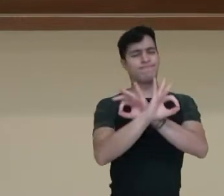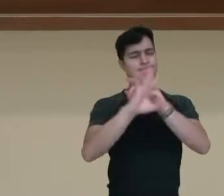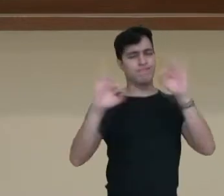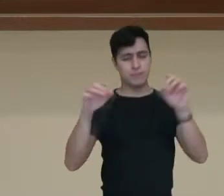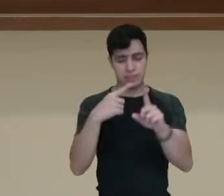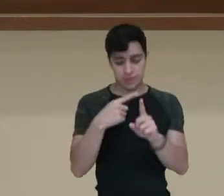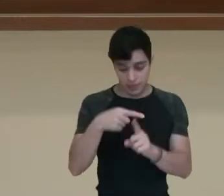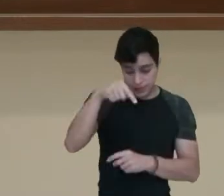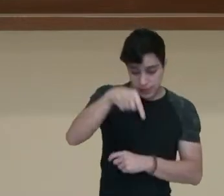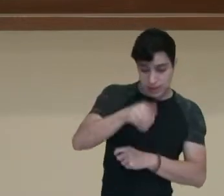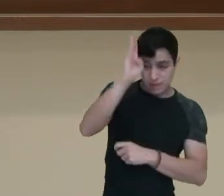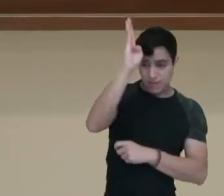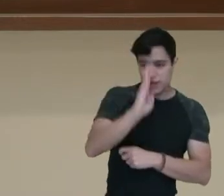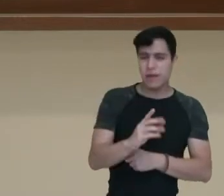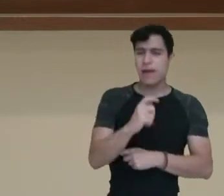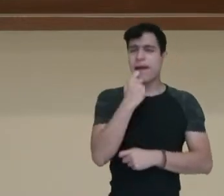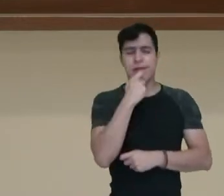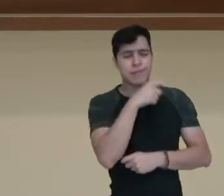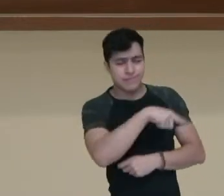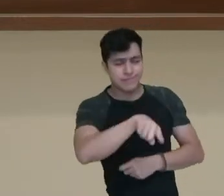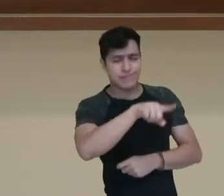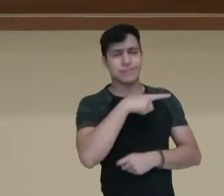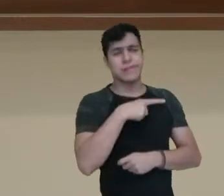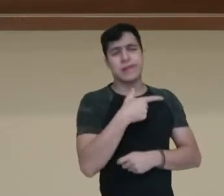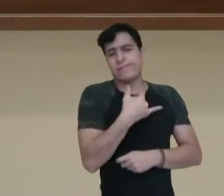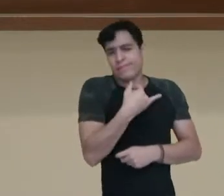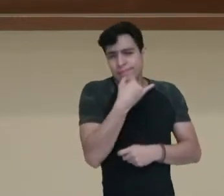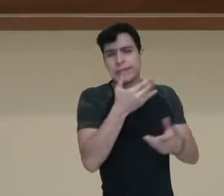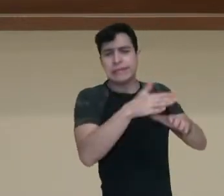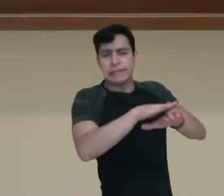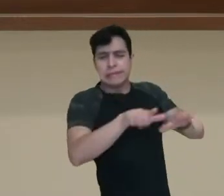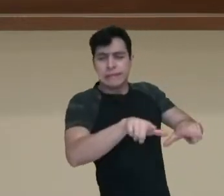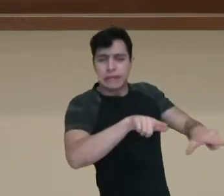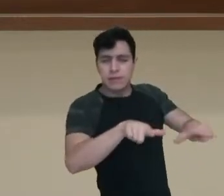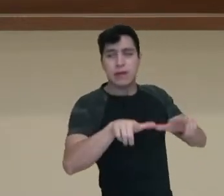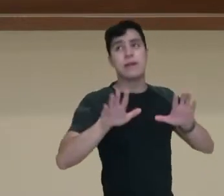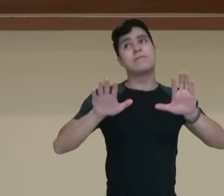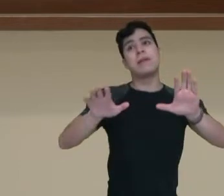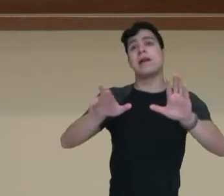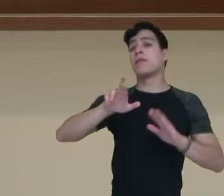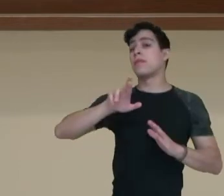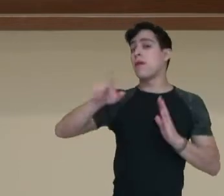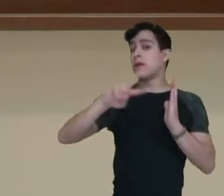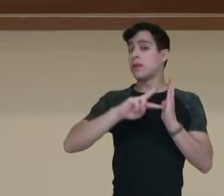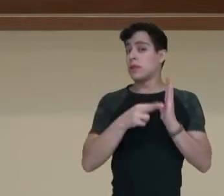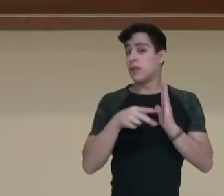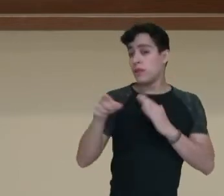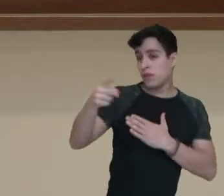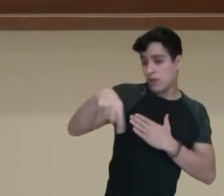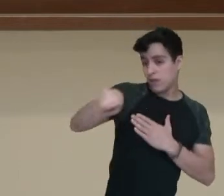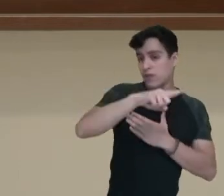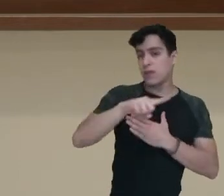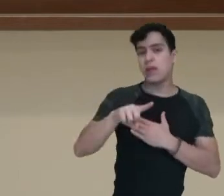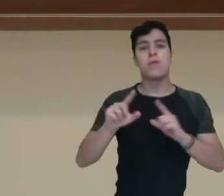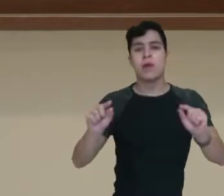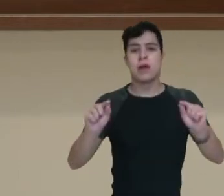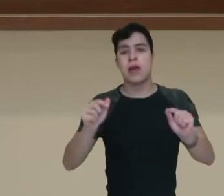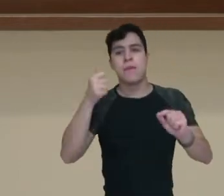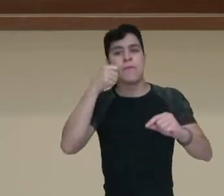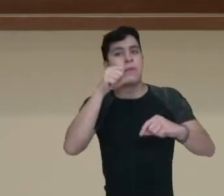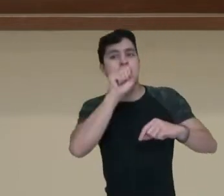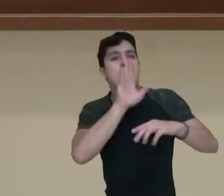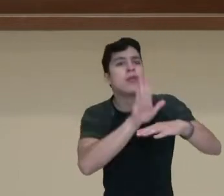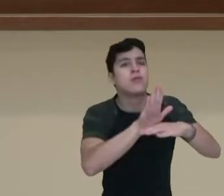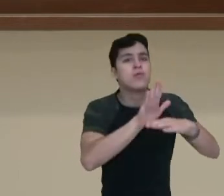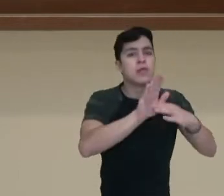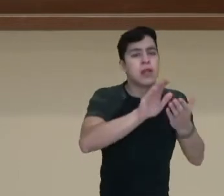ainda possui muita criança que trabalha. Isso não quer dizer, eu não estou falando de você que lava a louça para a mãe. Não é esse